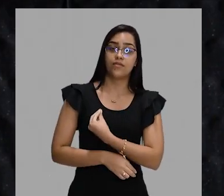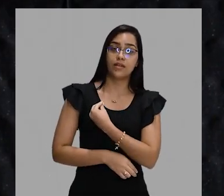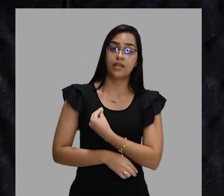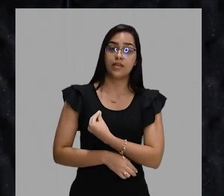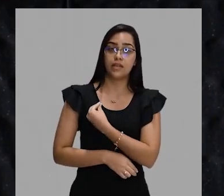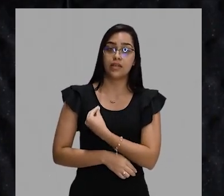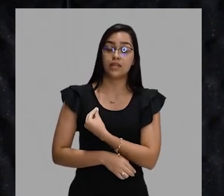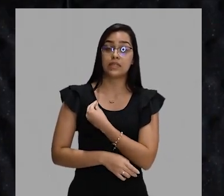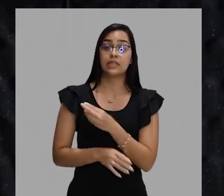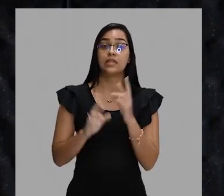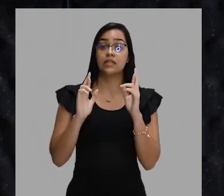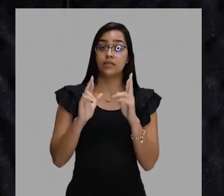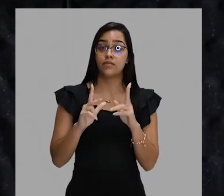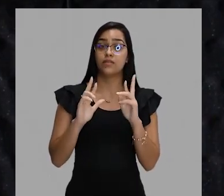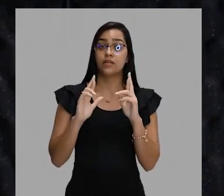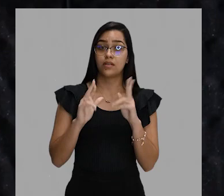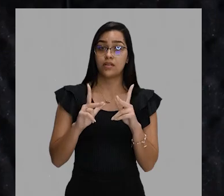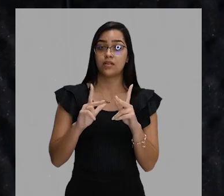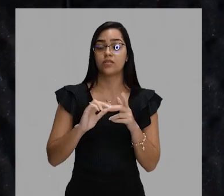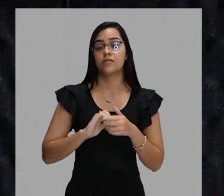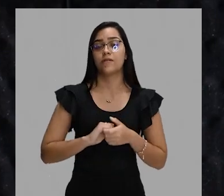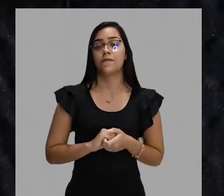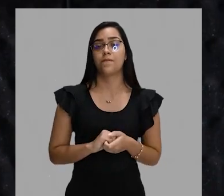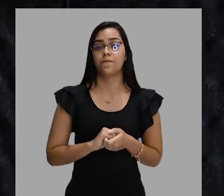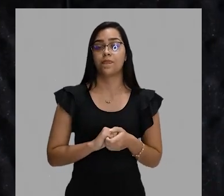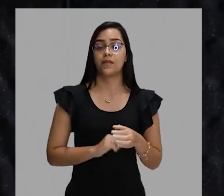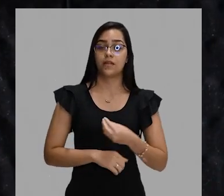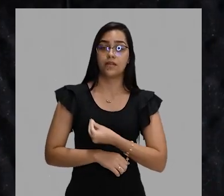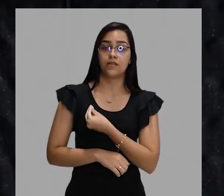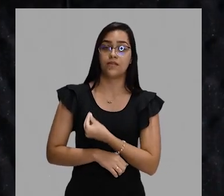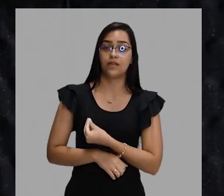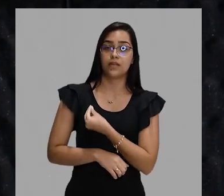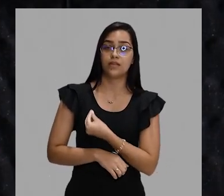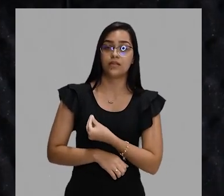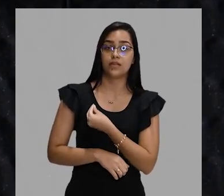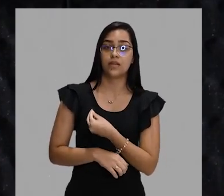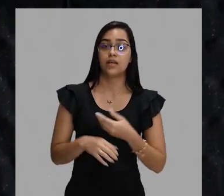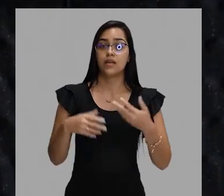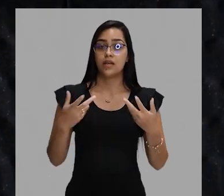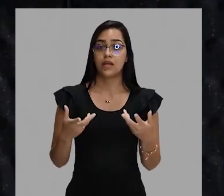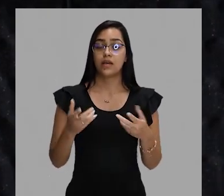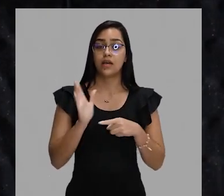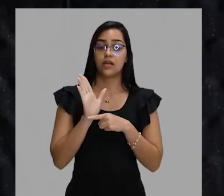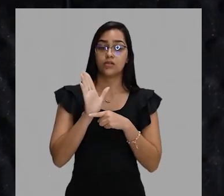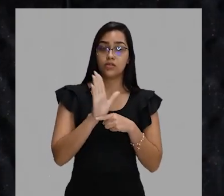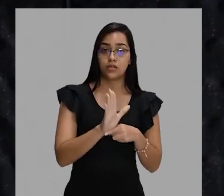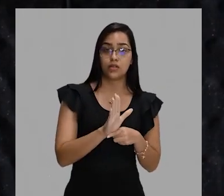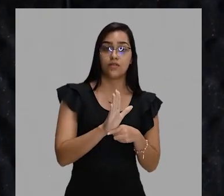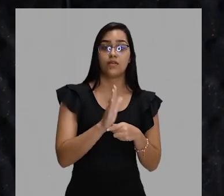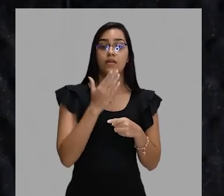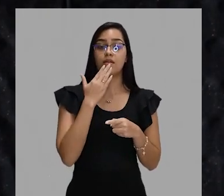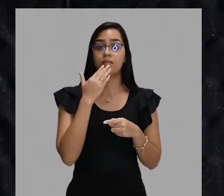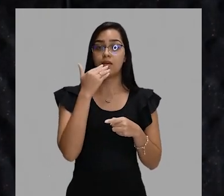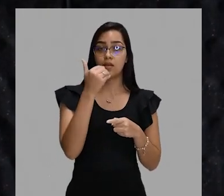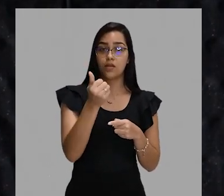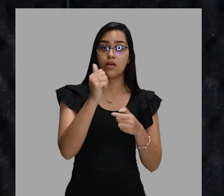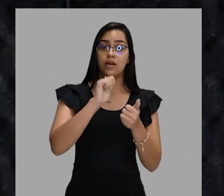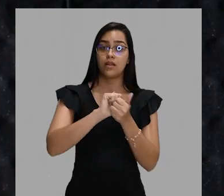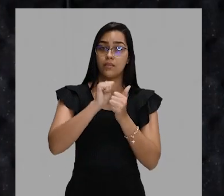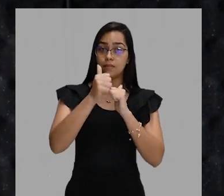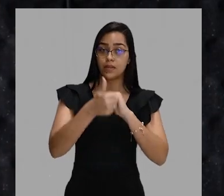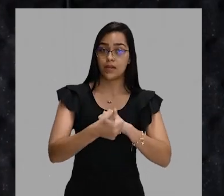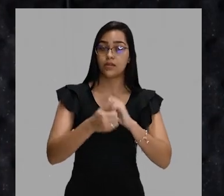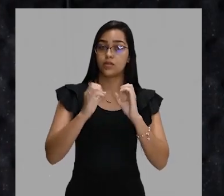sobrevivência diferenciada, onde essa sobrevivência favorecia aqueles indivíduos que eram melhor